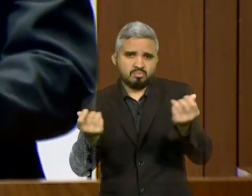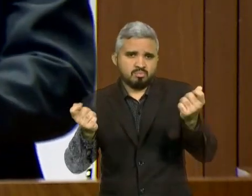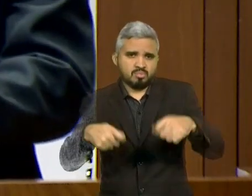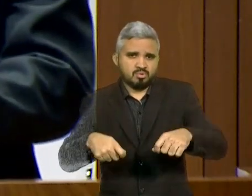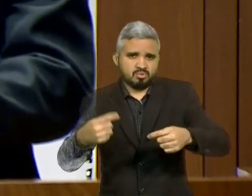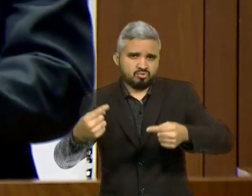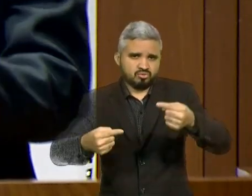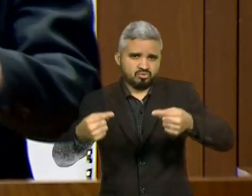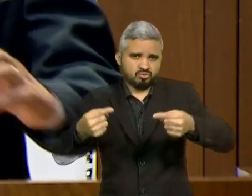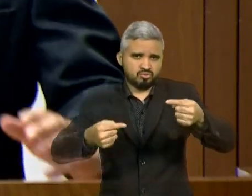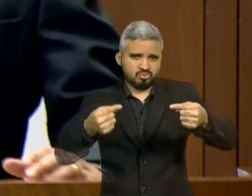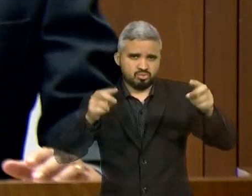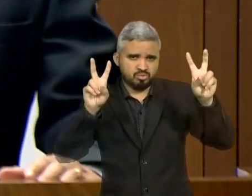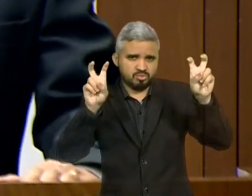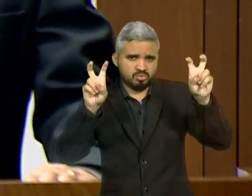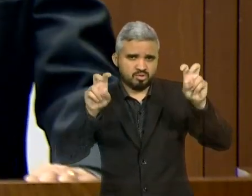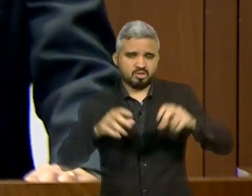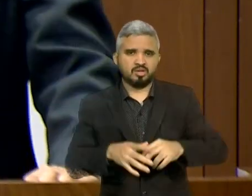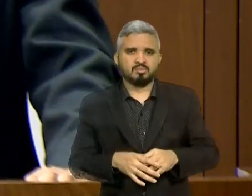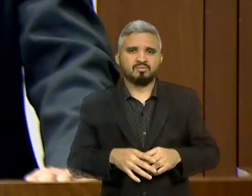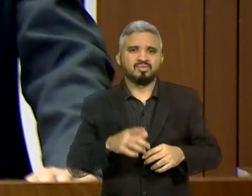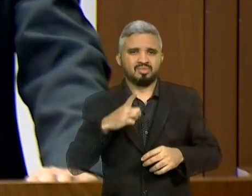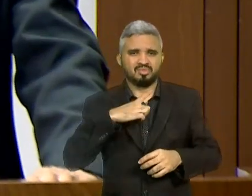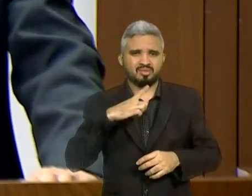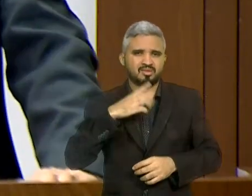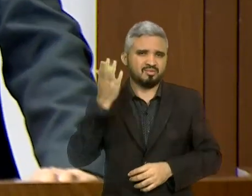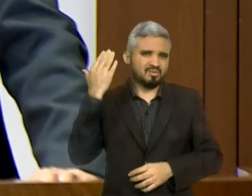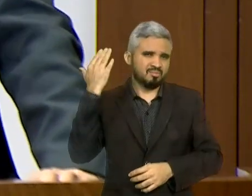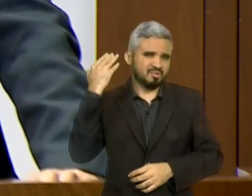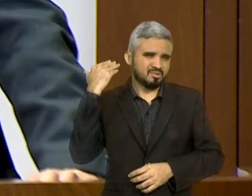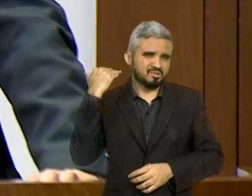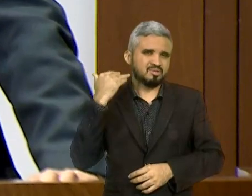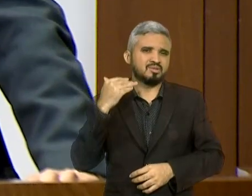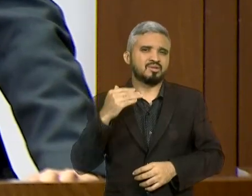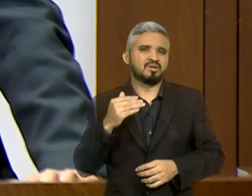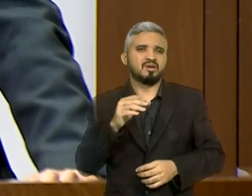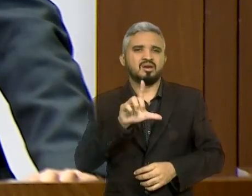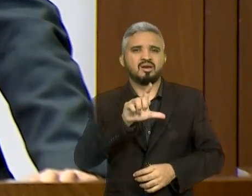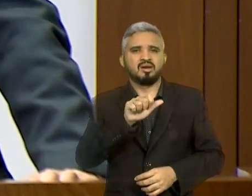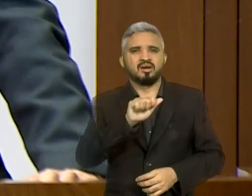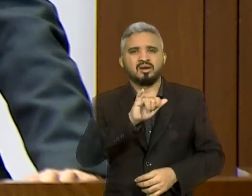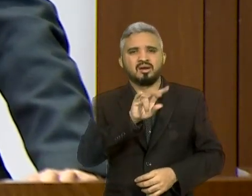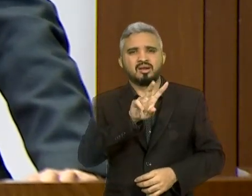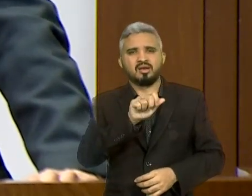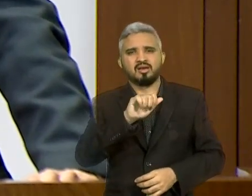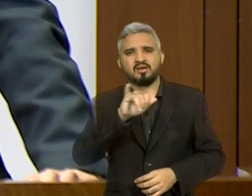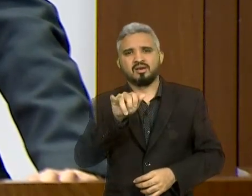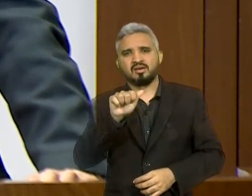após a Lava Jato, após os atos que aconteceram de 2016 até a presente data,